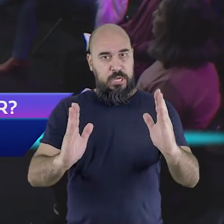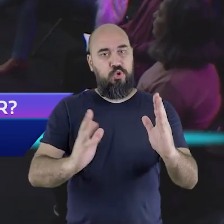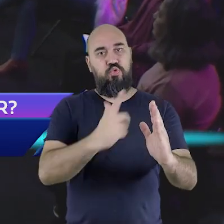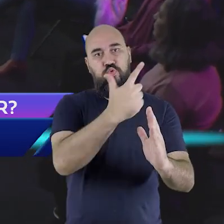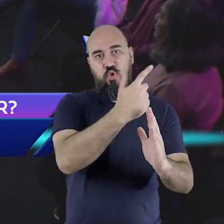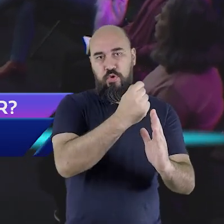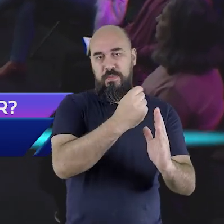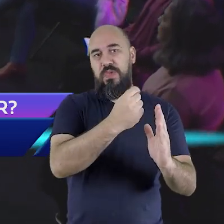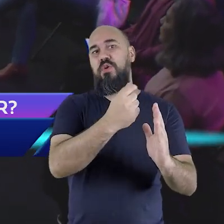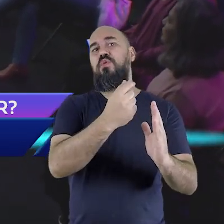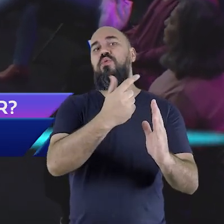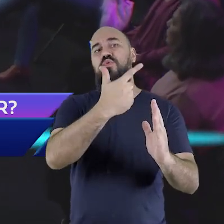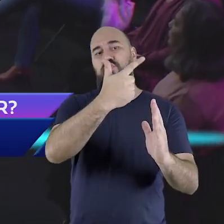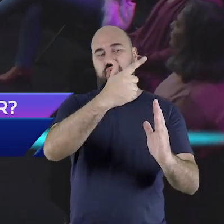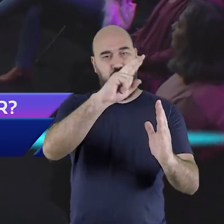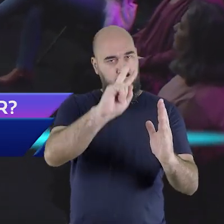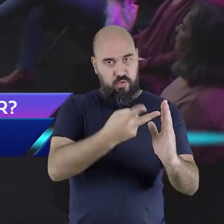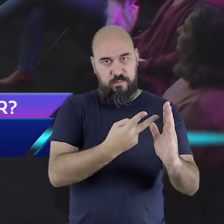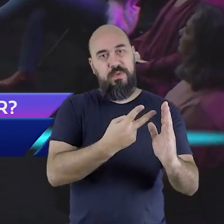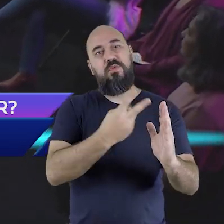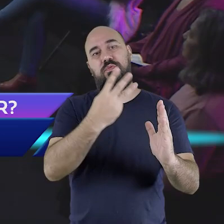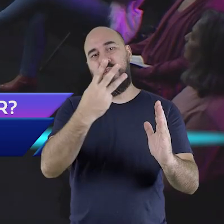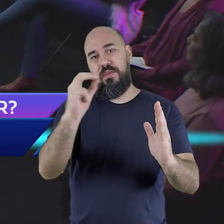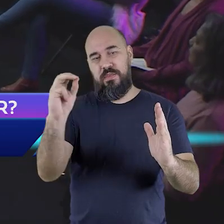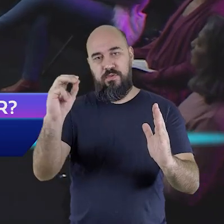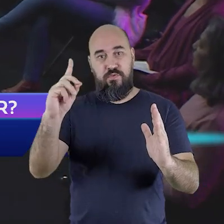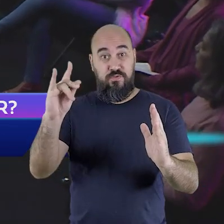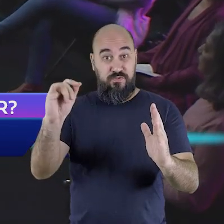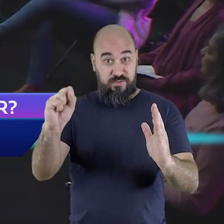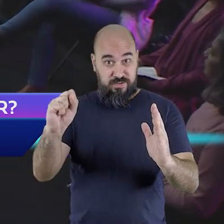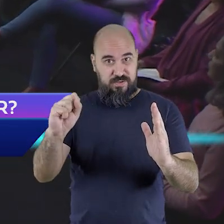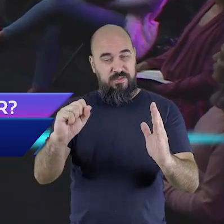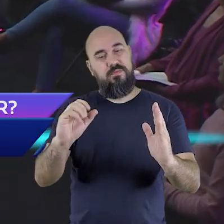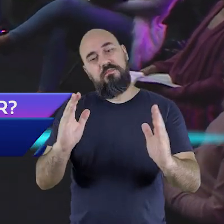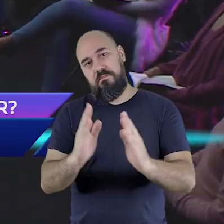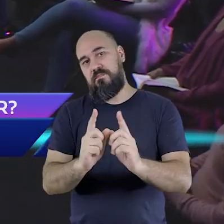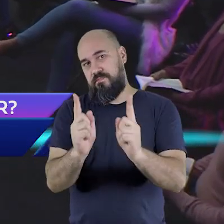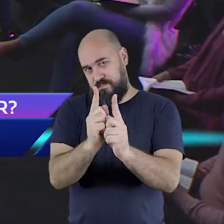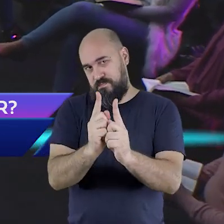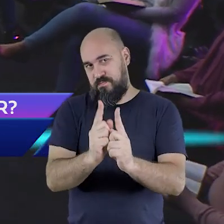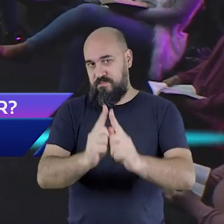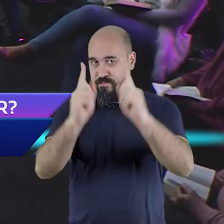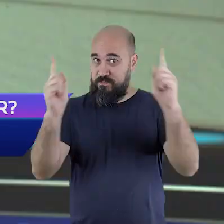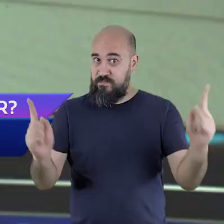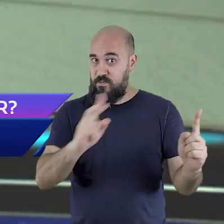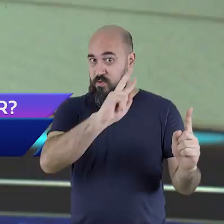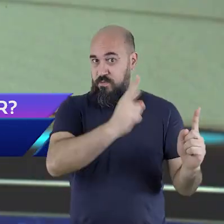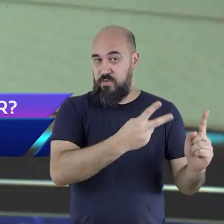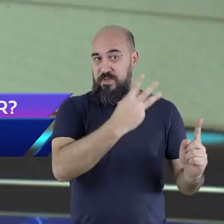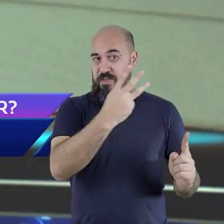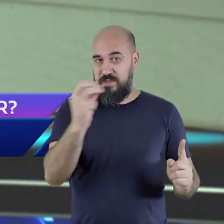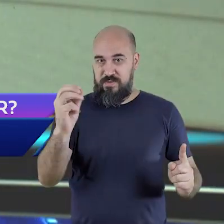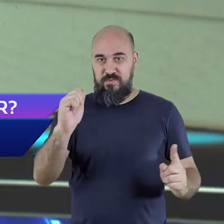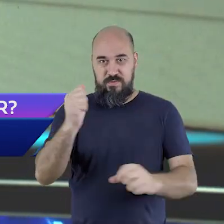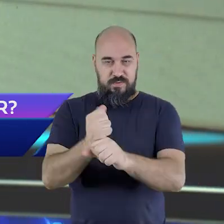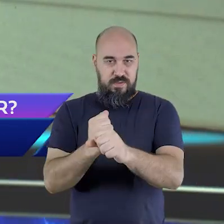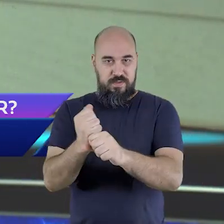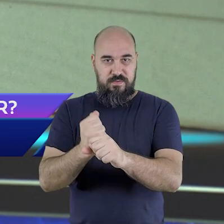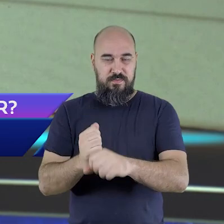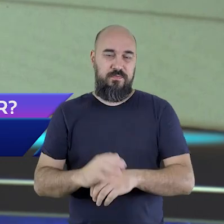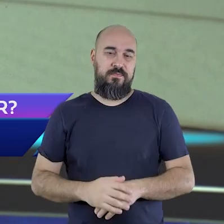de 2.300 dias ou 2.300 anos estava dividido em duas partes. As